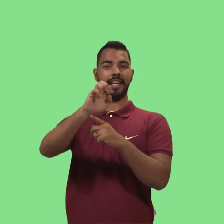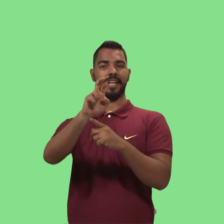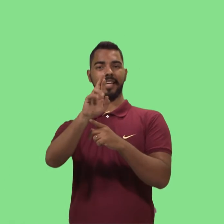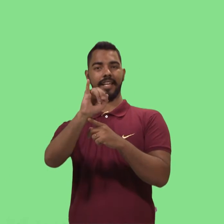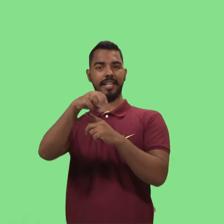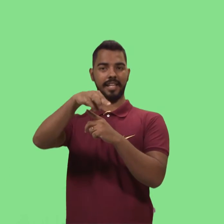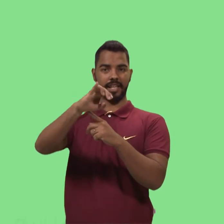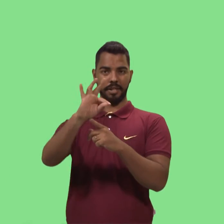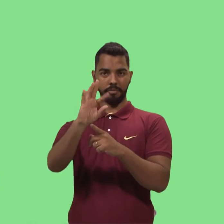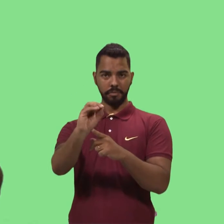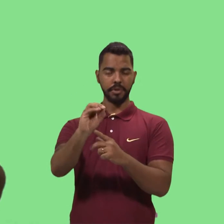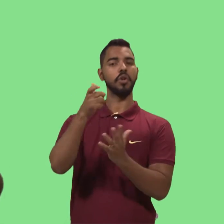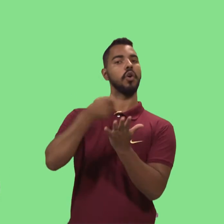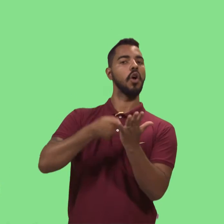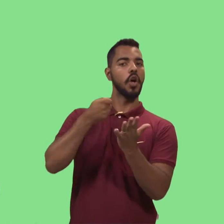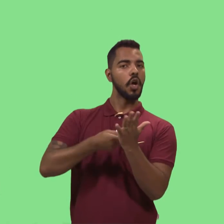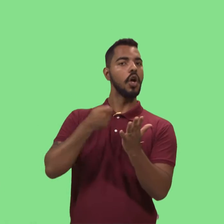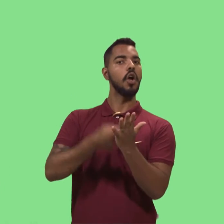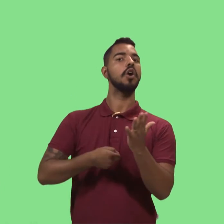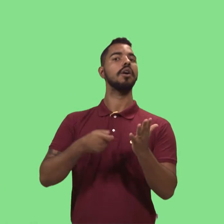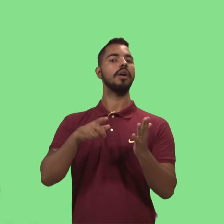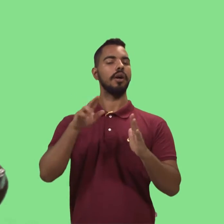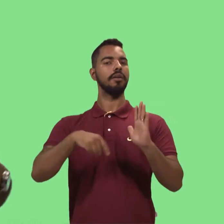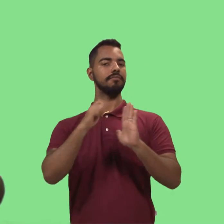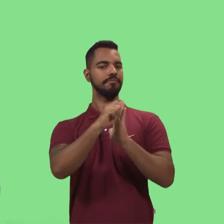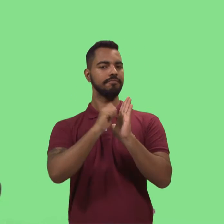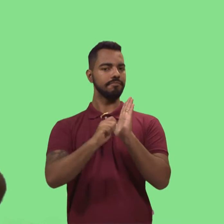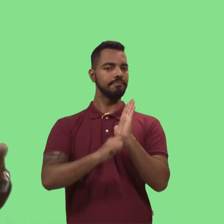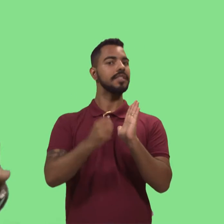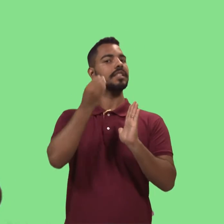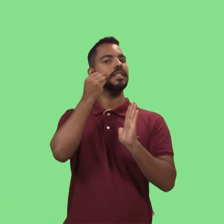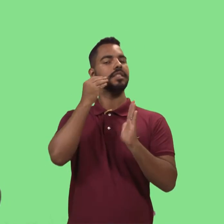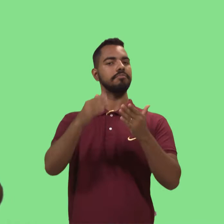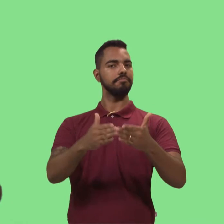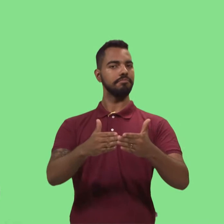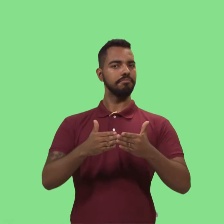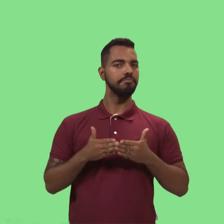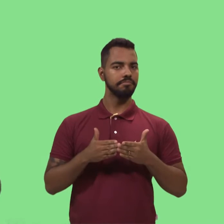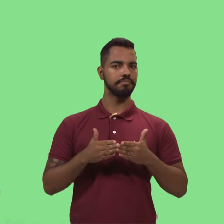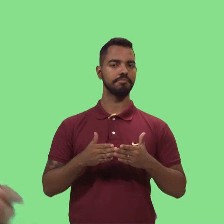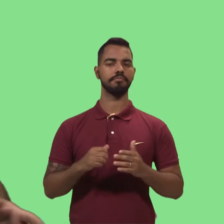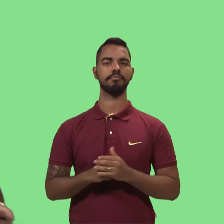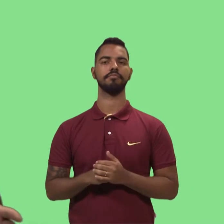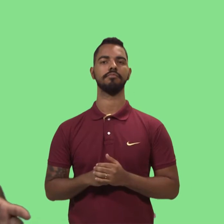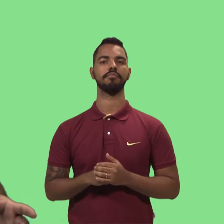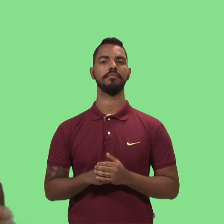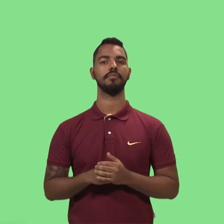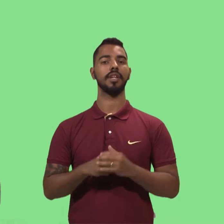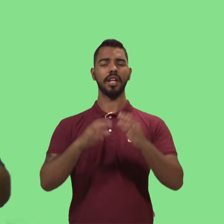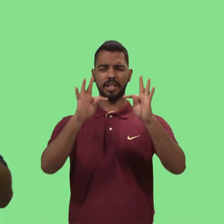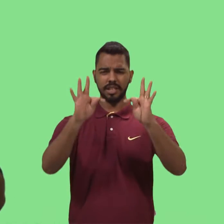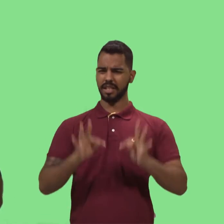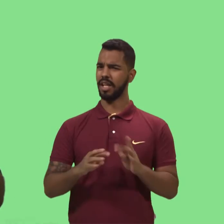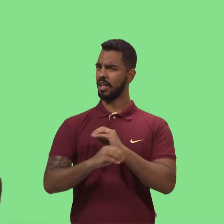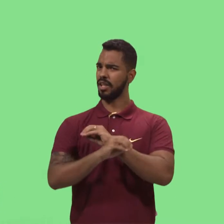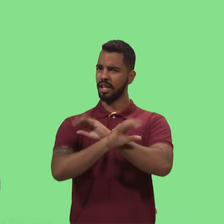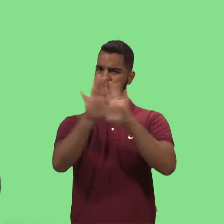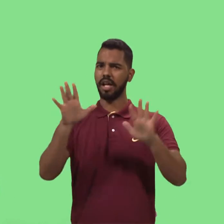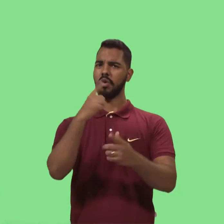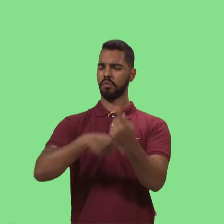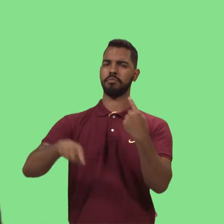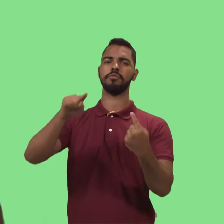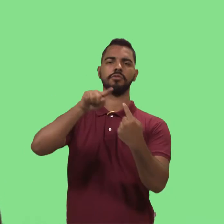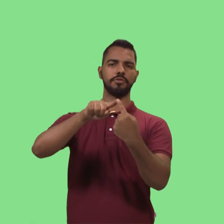exigência para o atendimento da solicitação. A escrita do requerimento deve ser clara e objetiva, mas não se esqueça